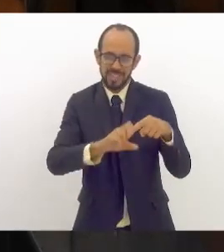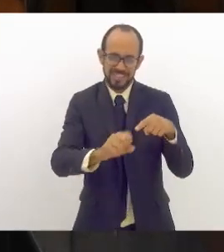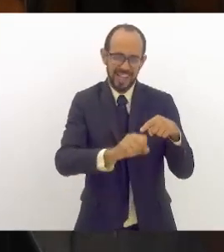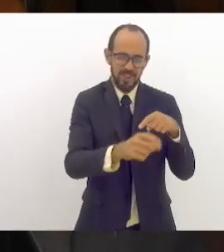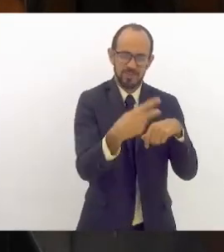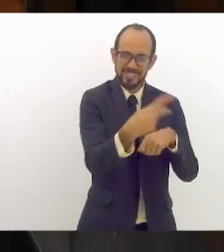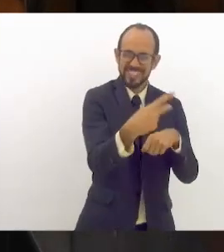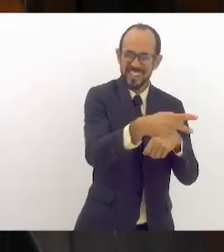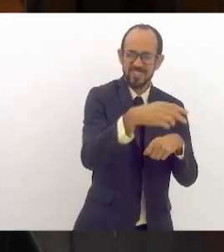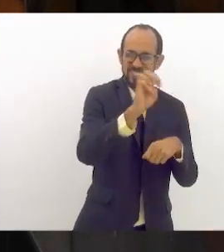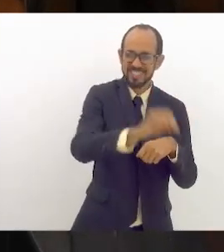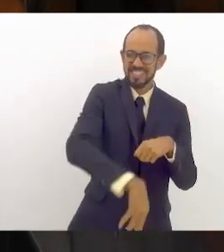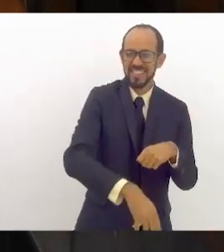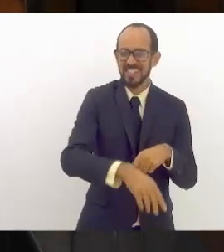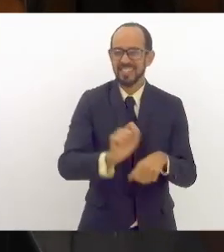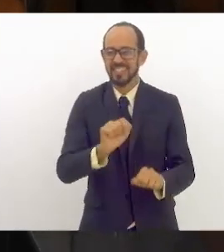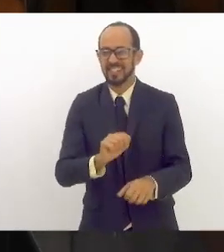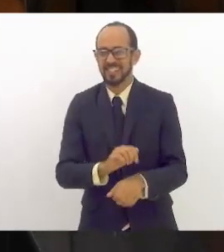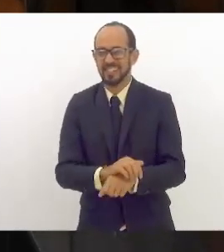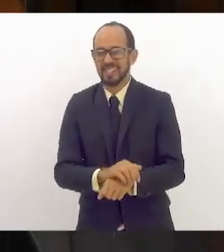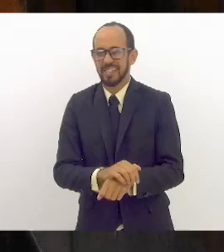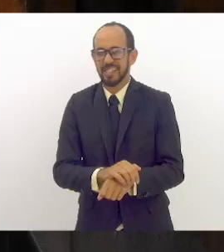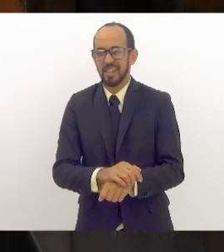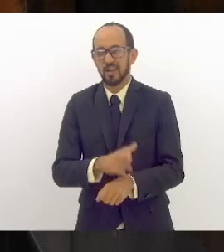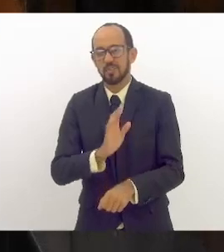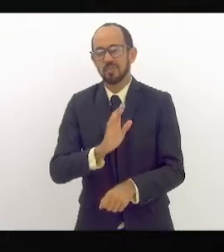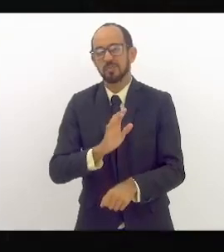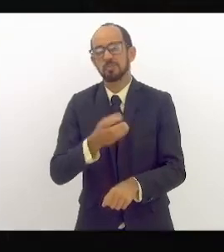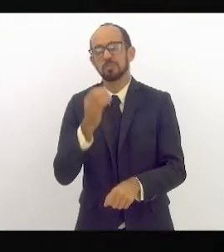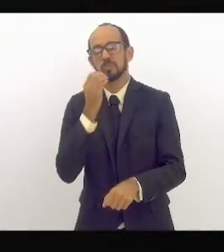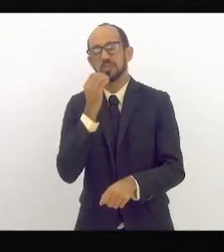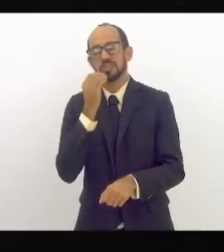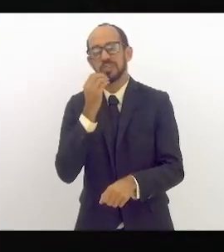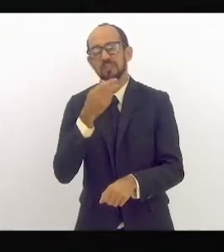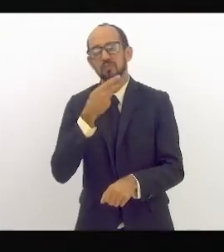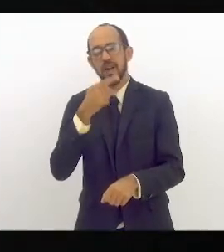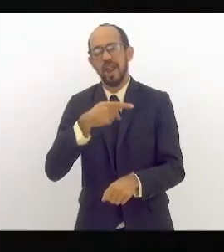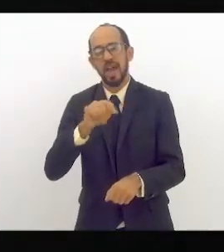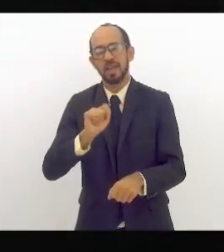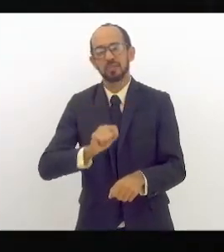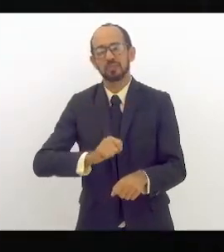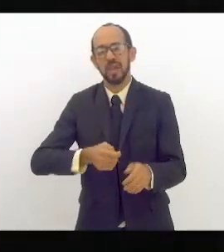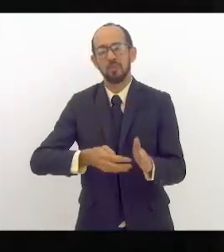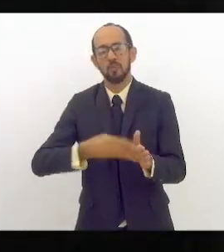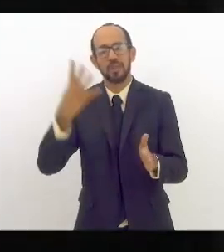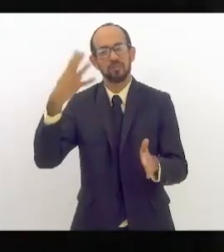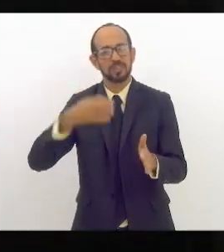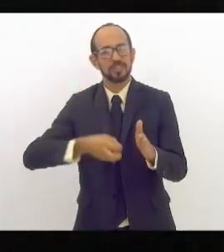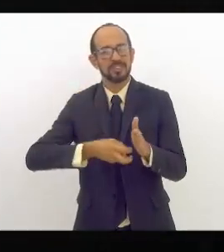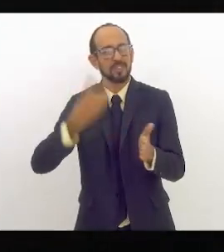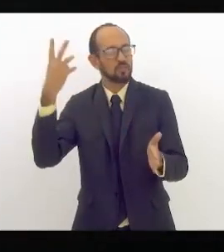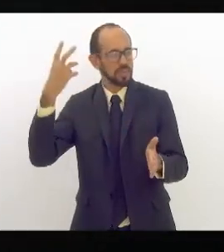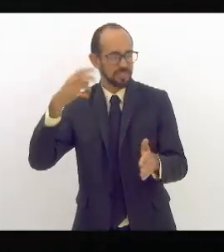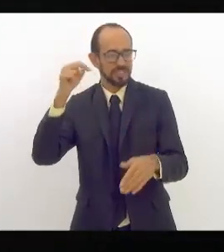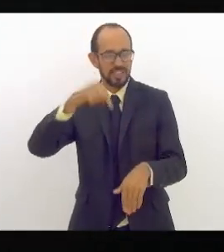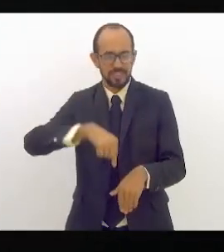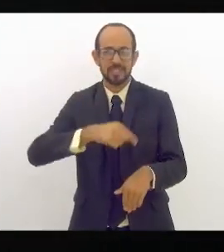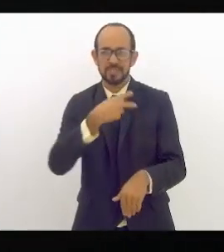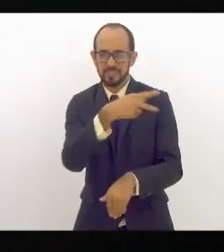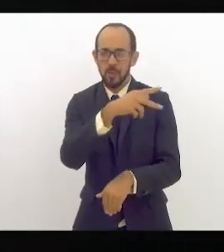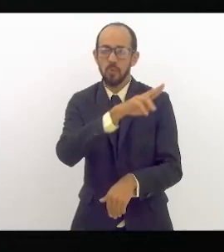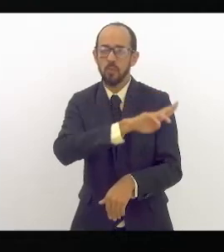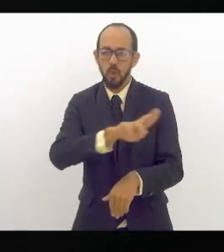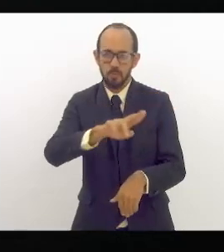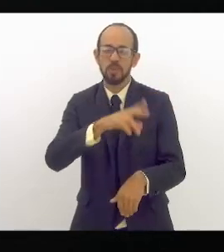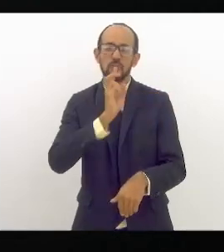a Tiradentes Eu já falei o seu nome aqui pelo menos umas quatro cinco vezes então isso significa que eu vou continuar